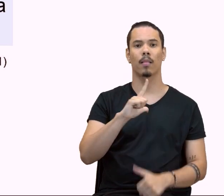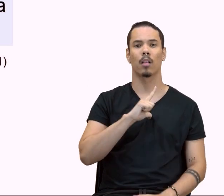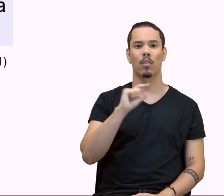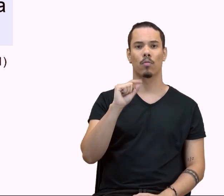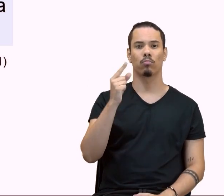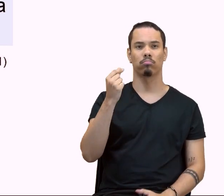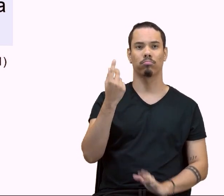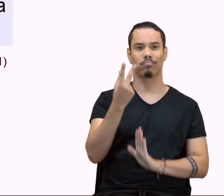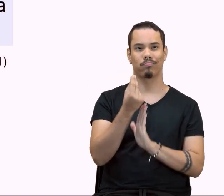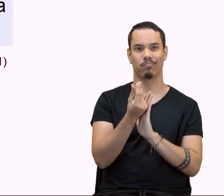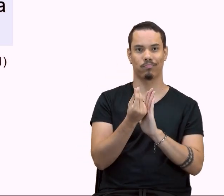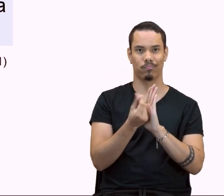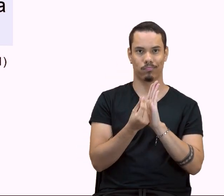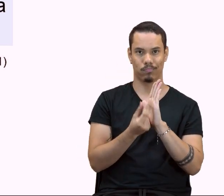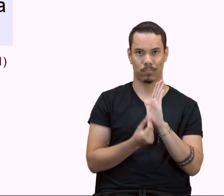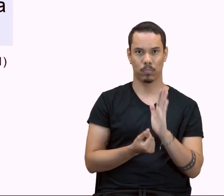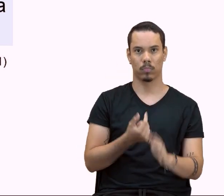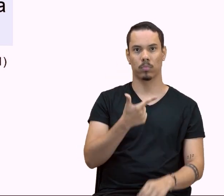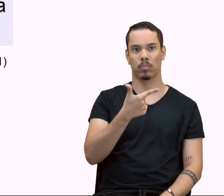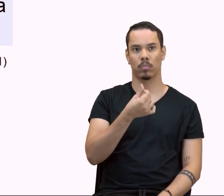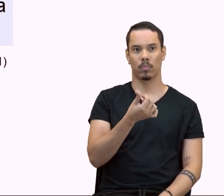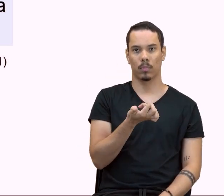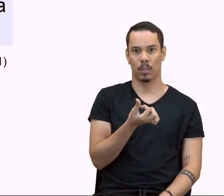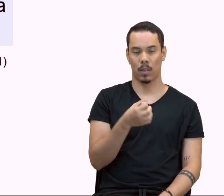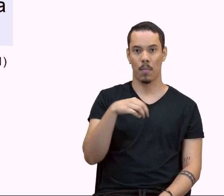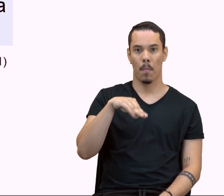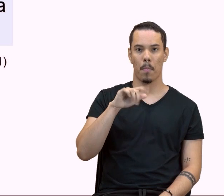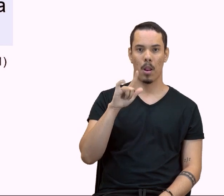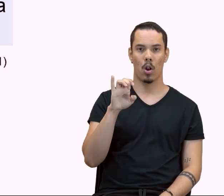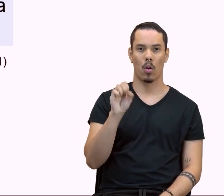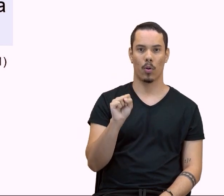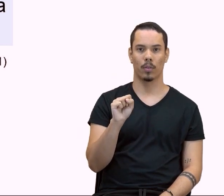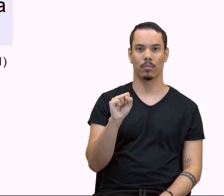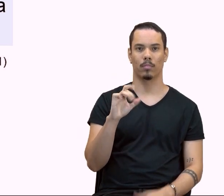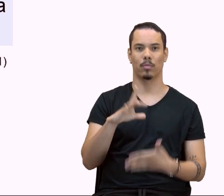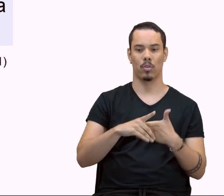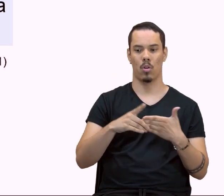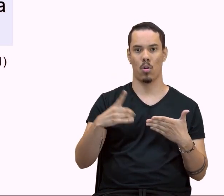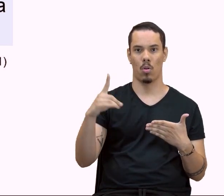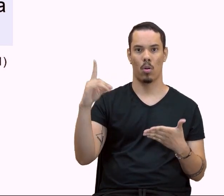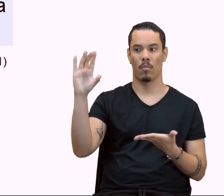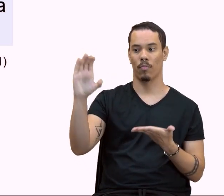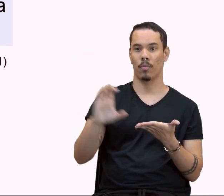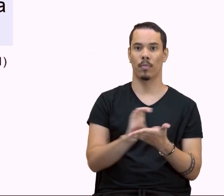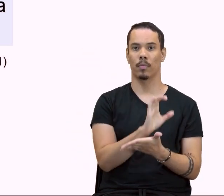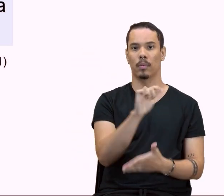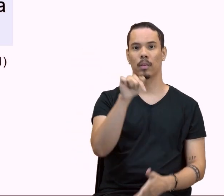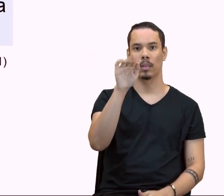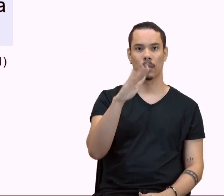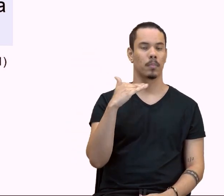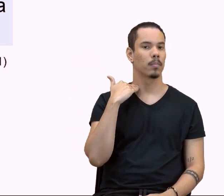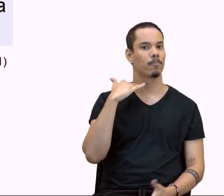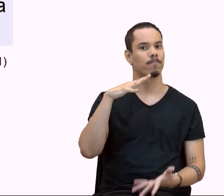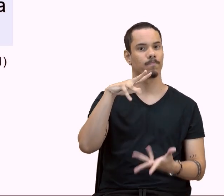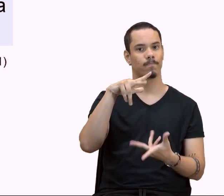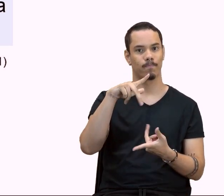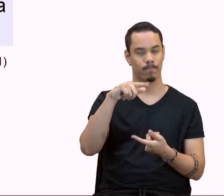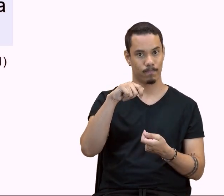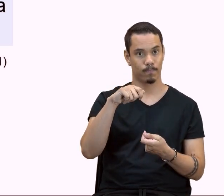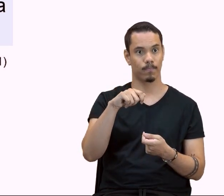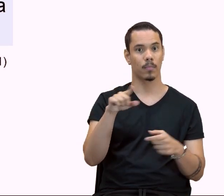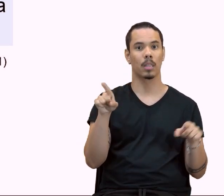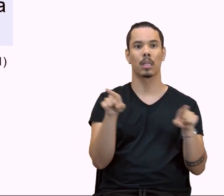de 216 milhões de dólares, que foi financiado por quem? Pelo Banco Mundial. Muito e bem. Também